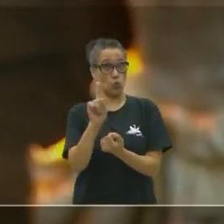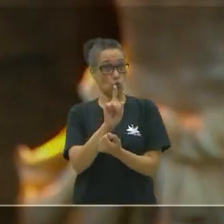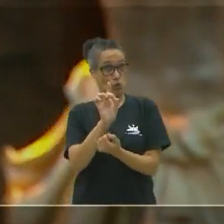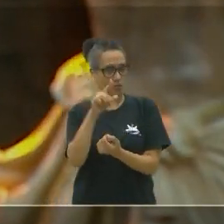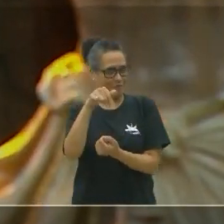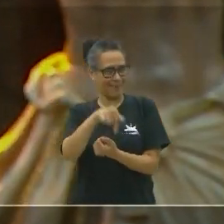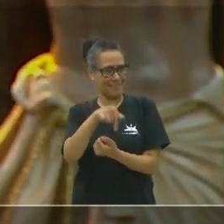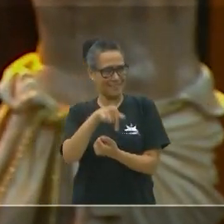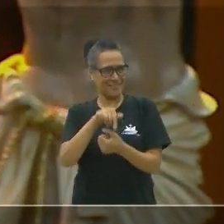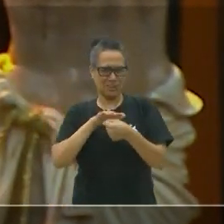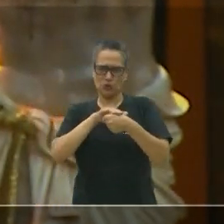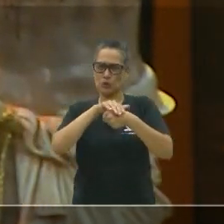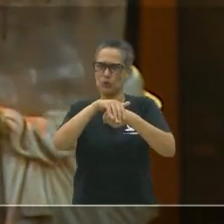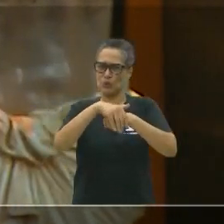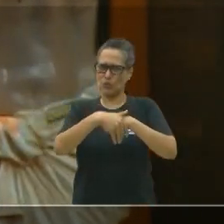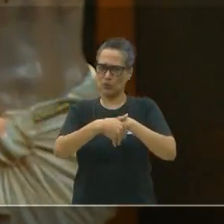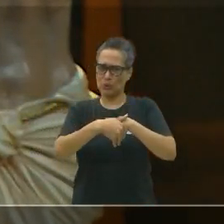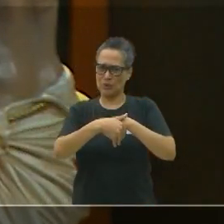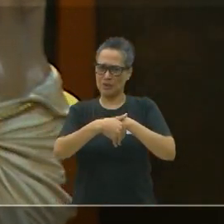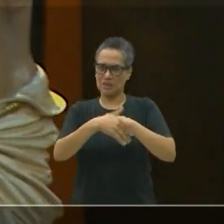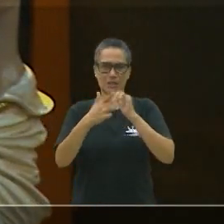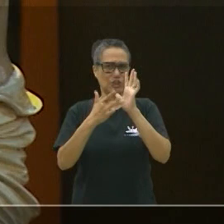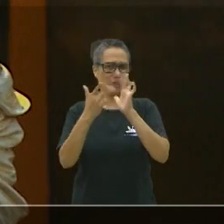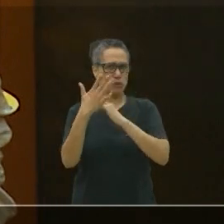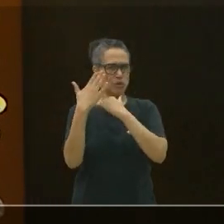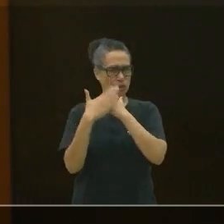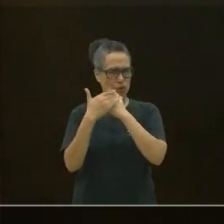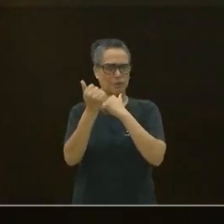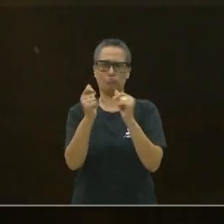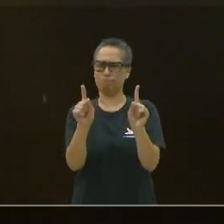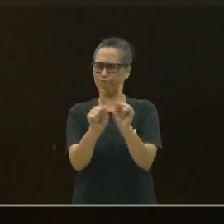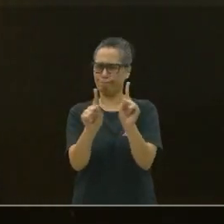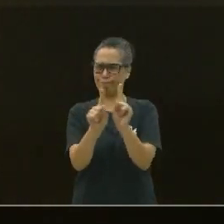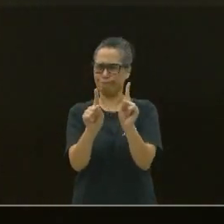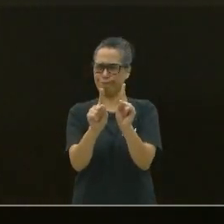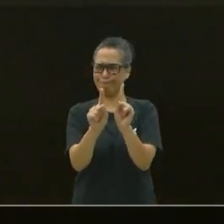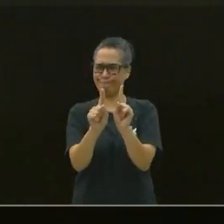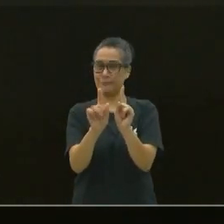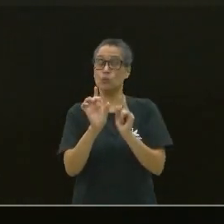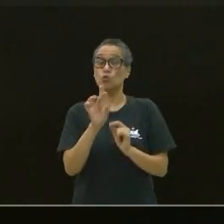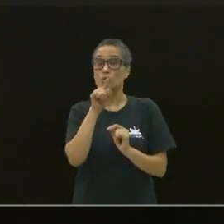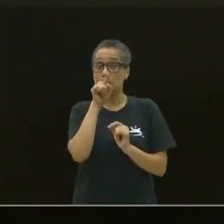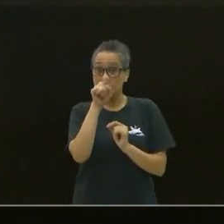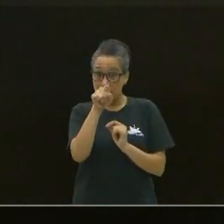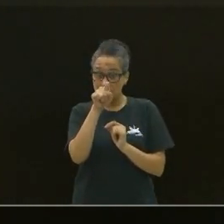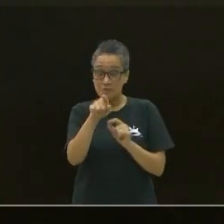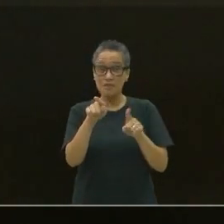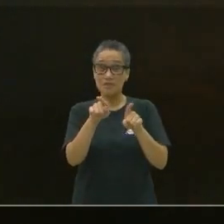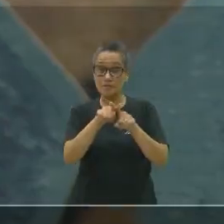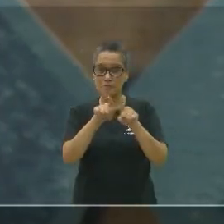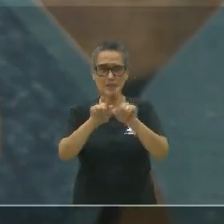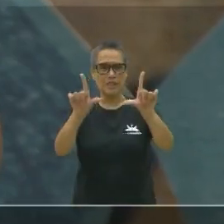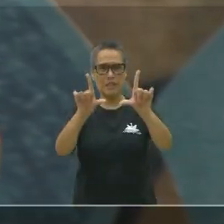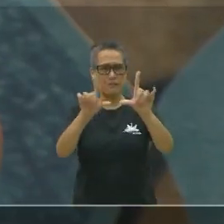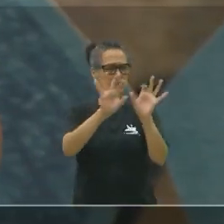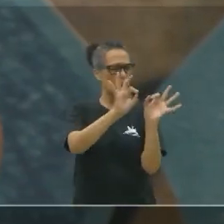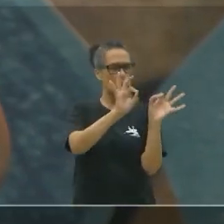aqui nesta noite fomos atraídos. Não só você que está acompanhando agora pela